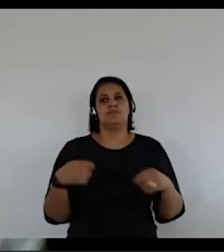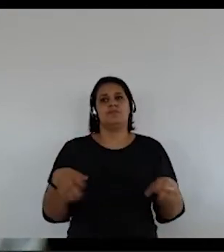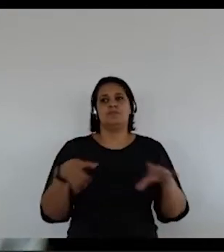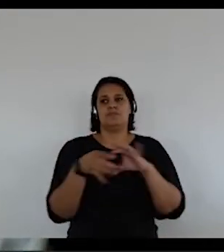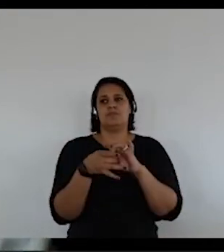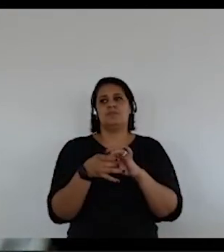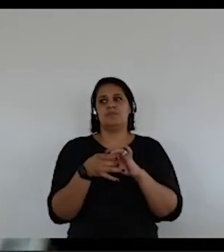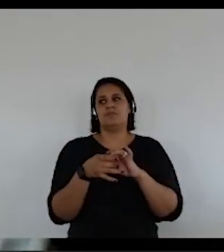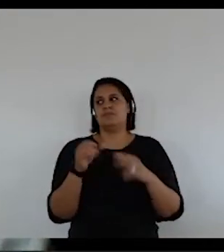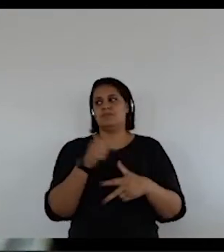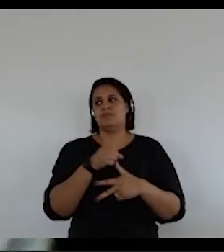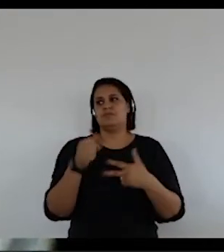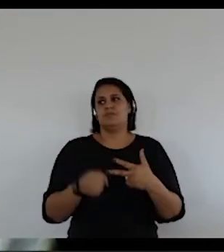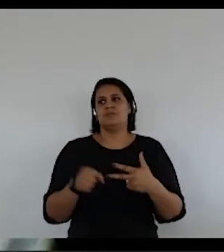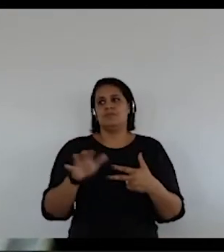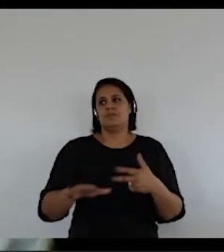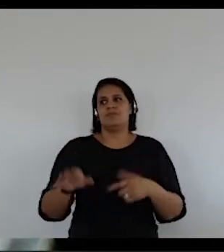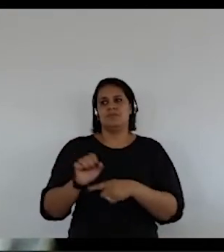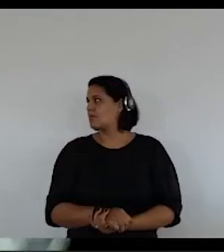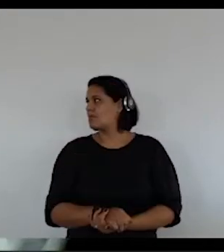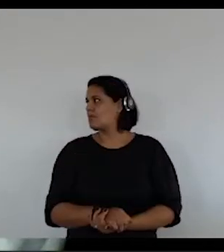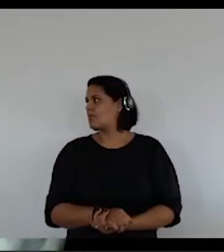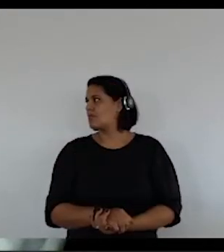poderes do Estado.